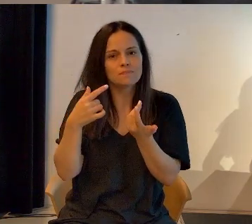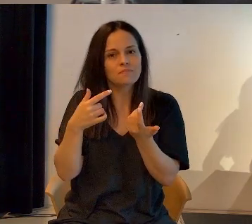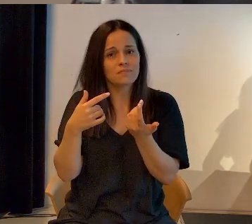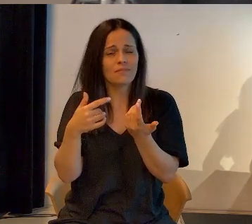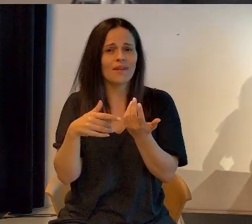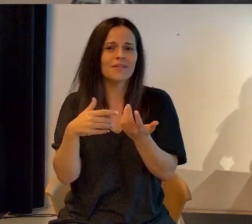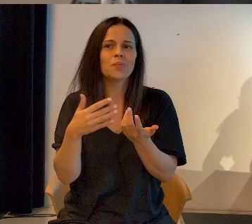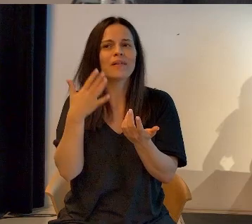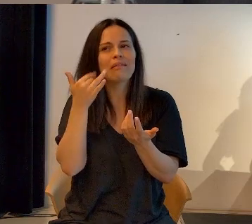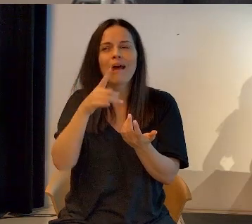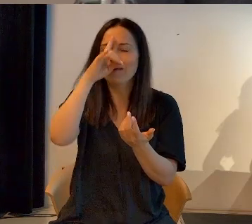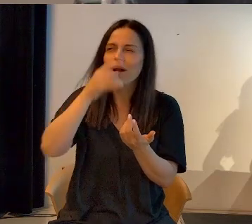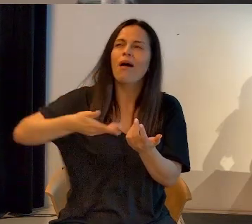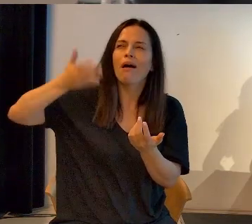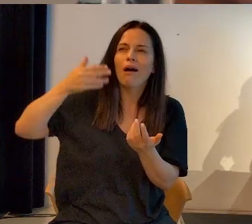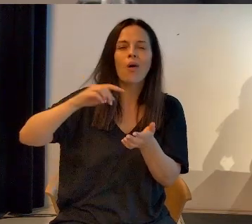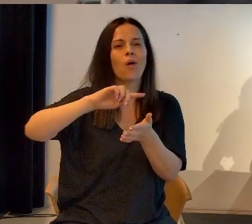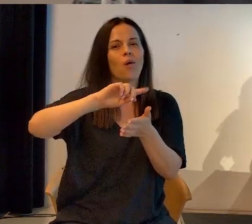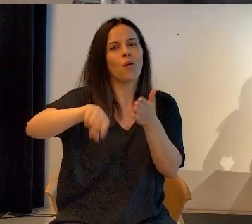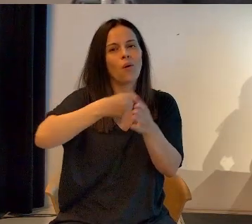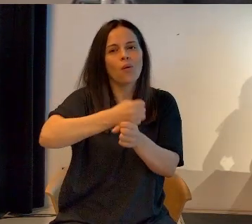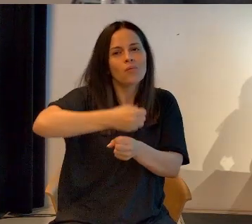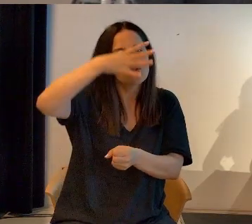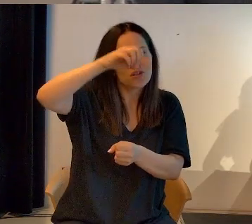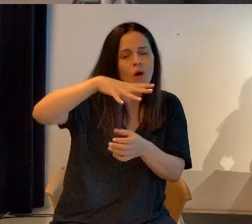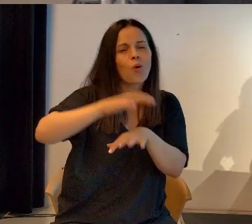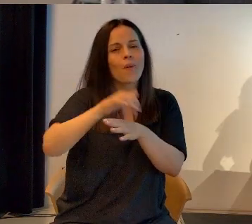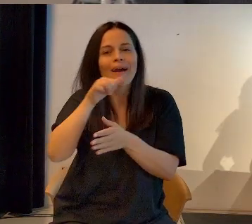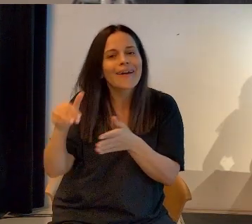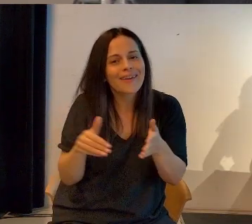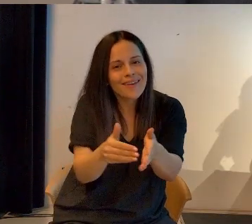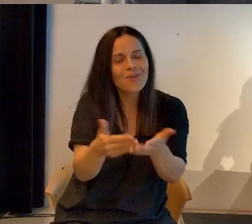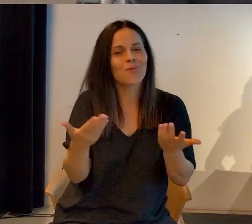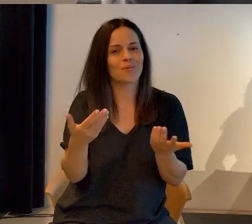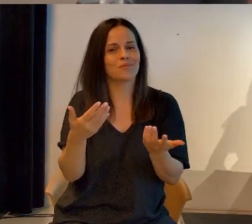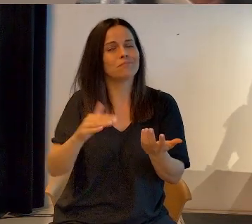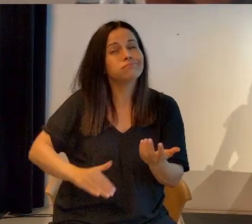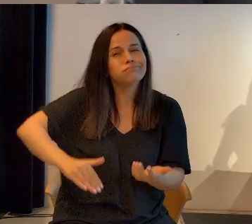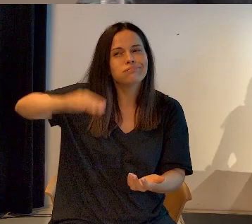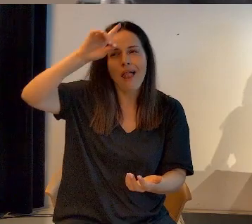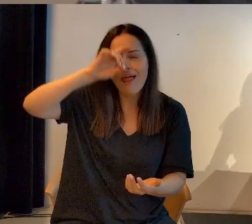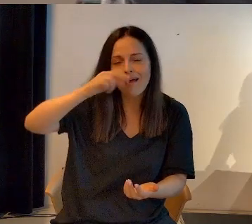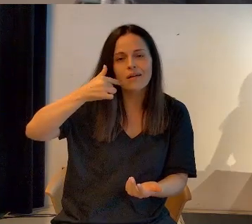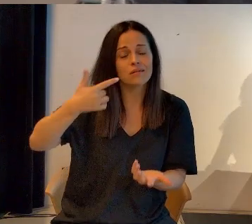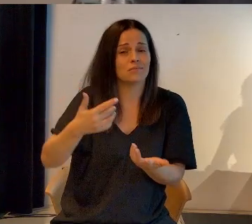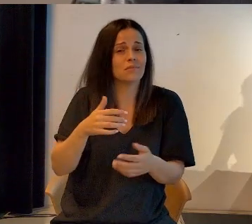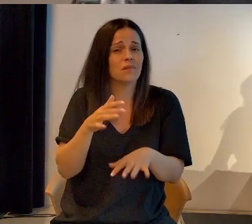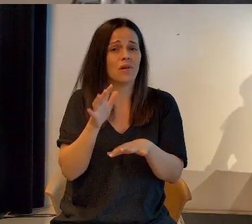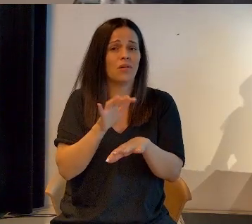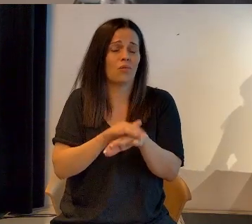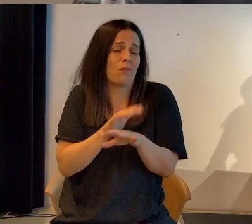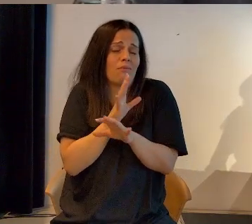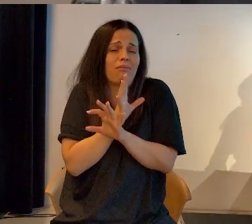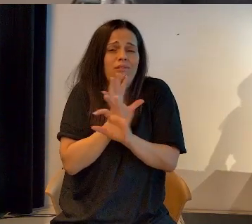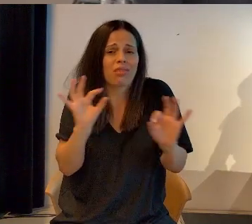do Agitaga, este uso do rio e o fruto daquela fantástica, penso eu, que